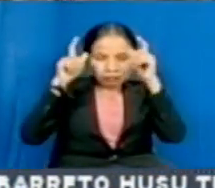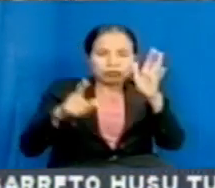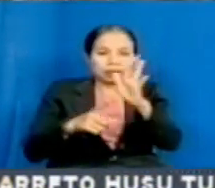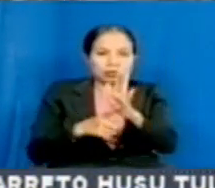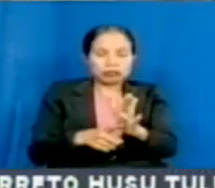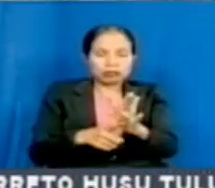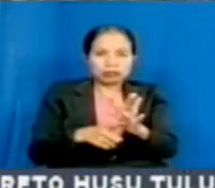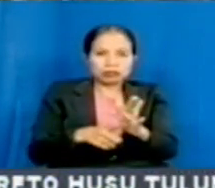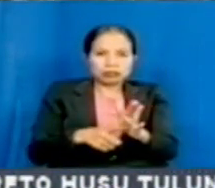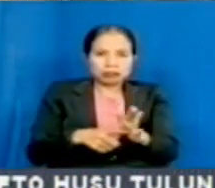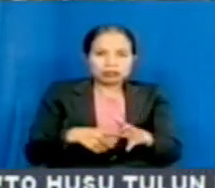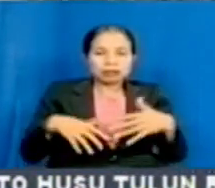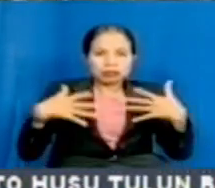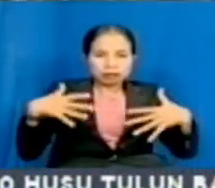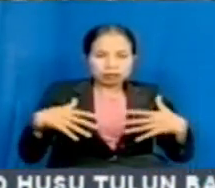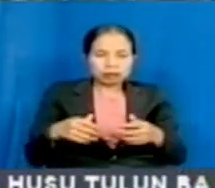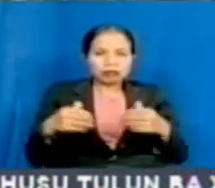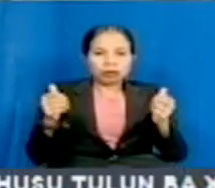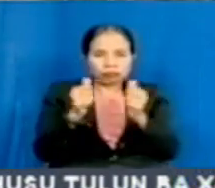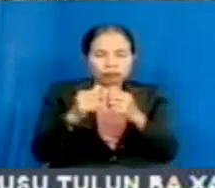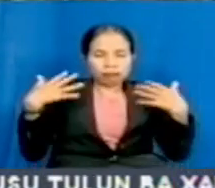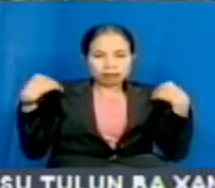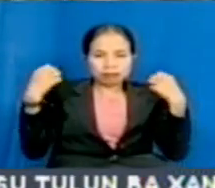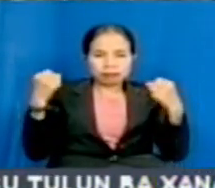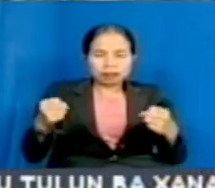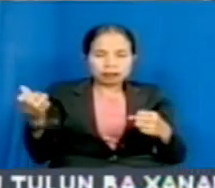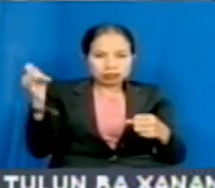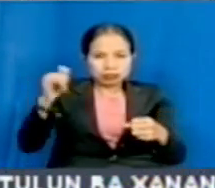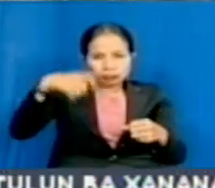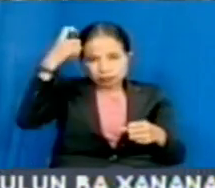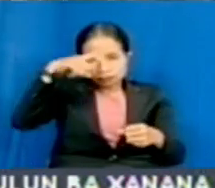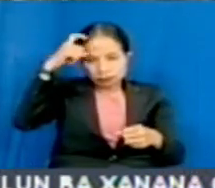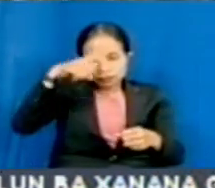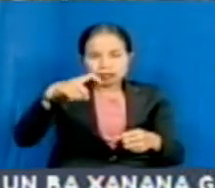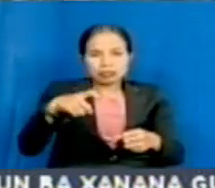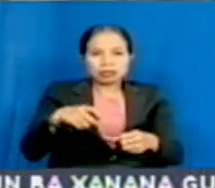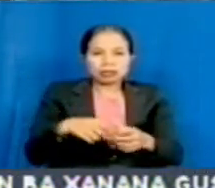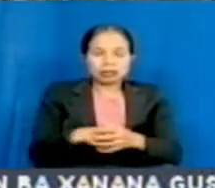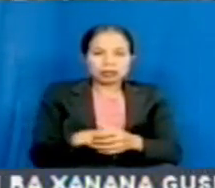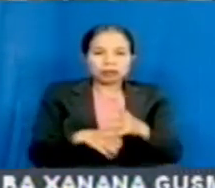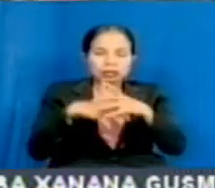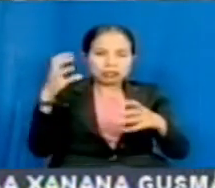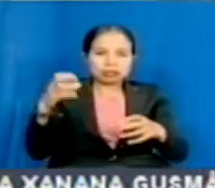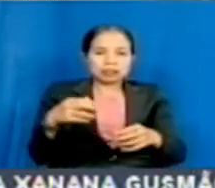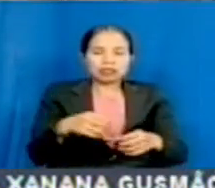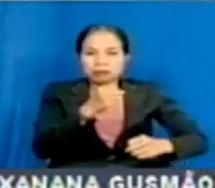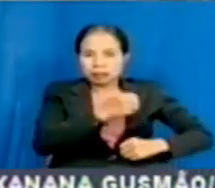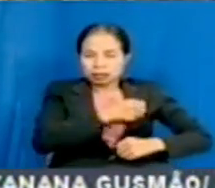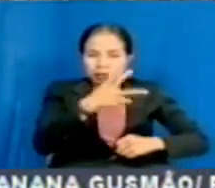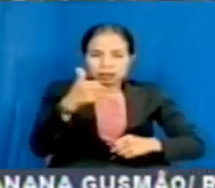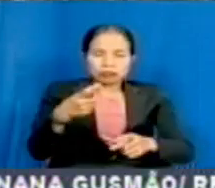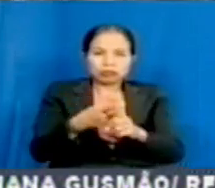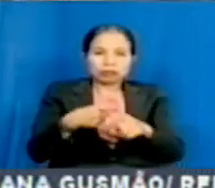tudo persistência. Ho atembrani, no sira nematene, ho didunisa invasores indonésio, li